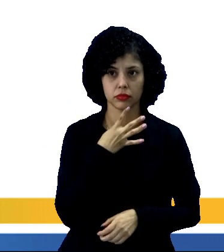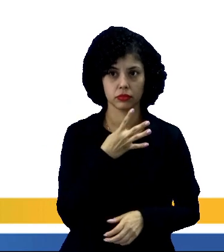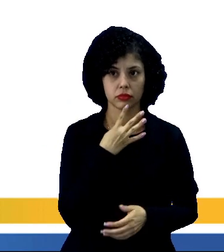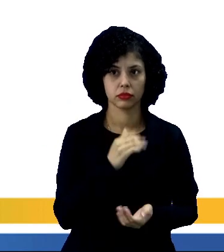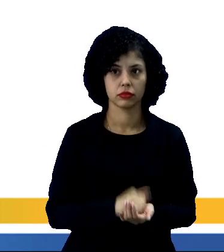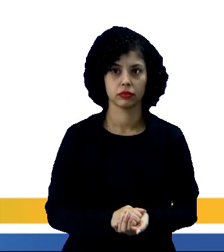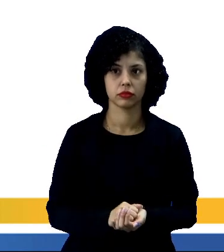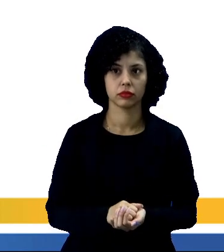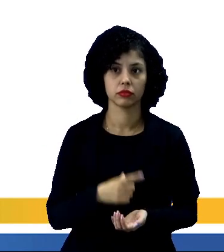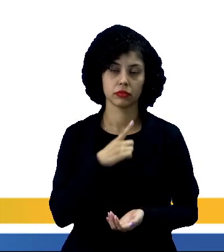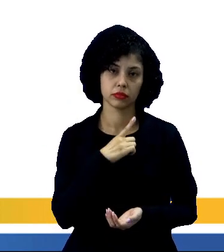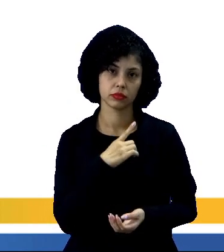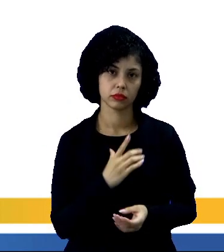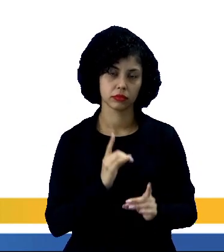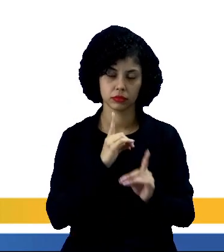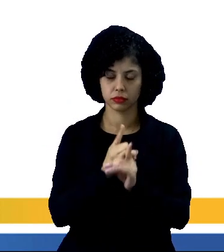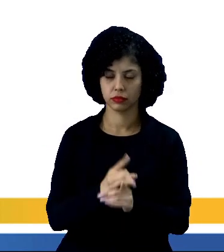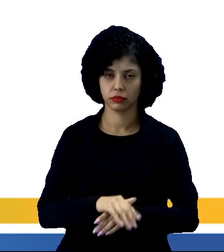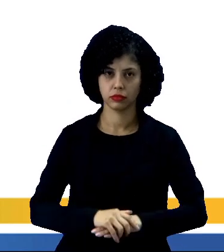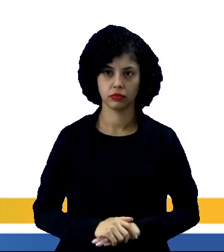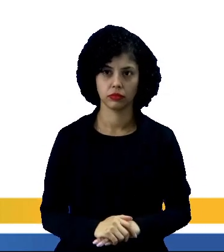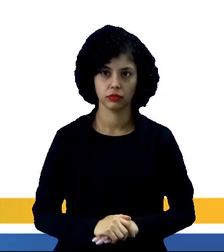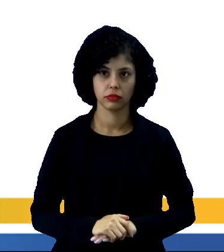gravação conhecida de um som